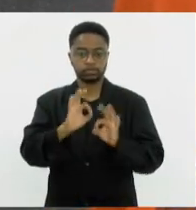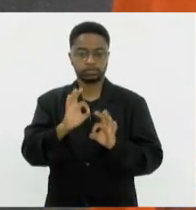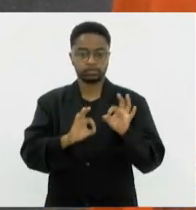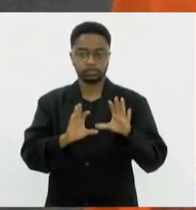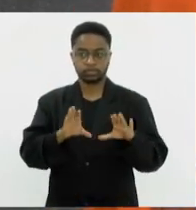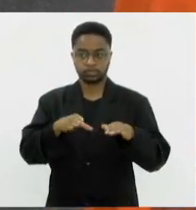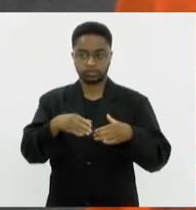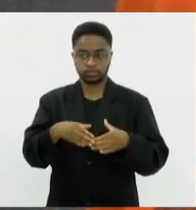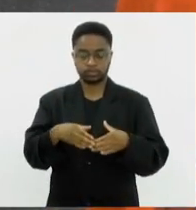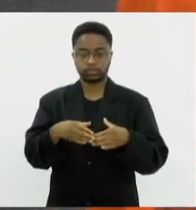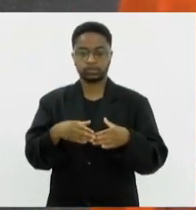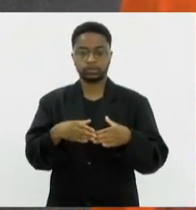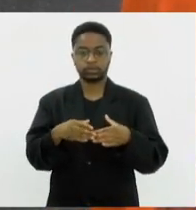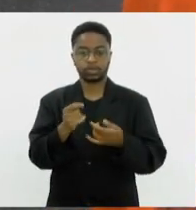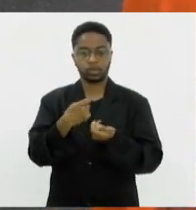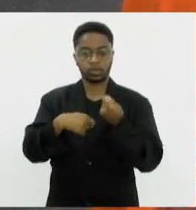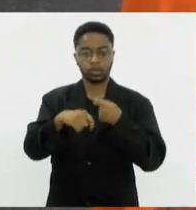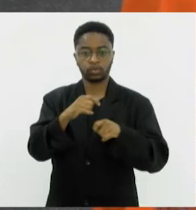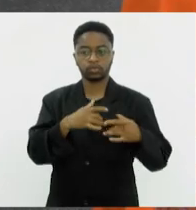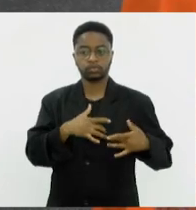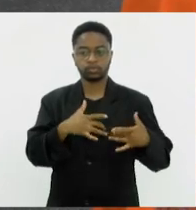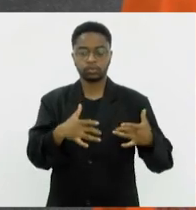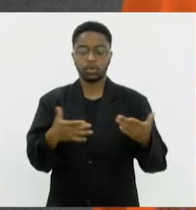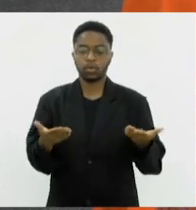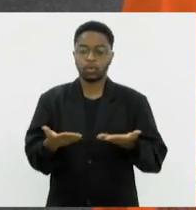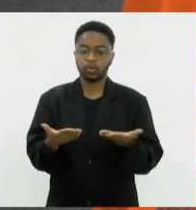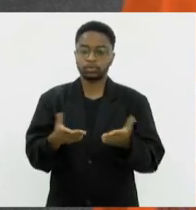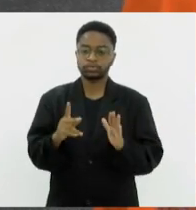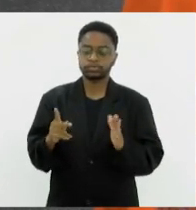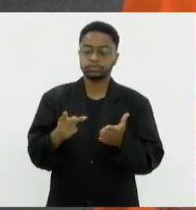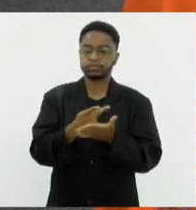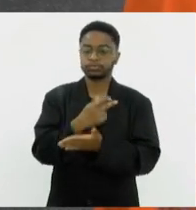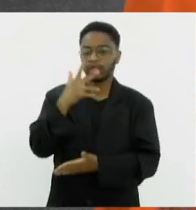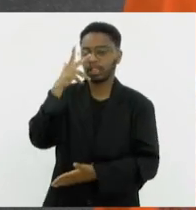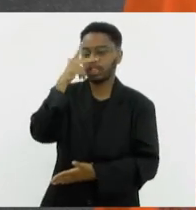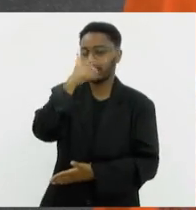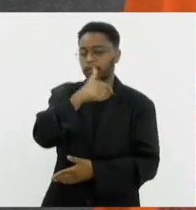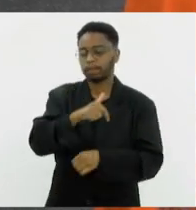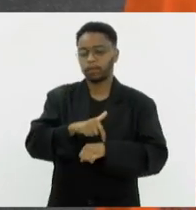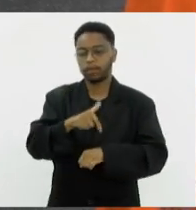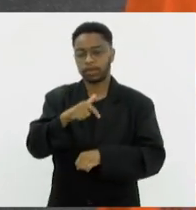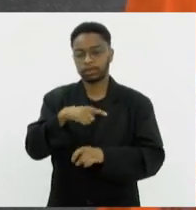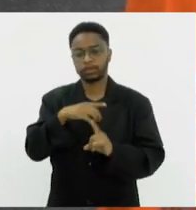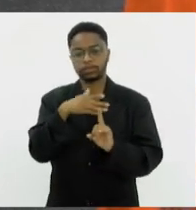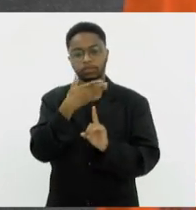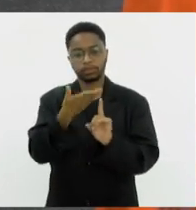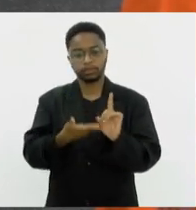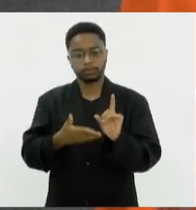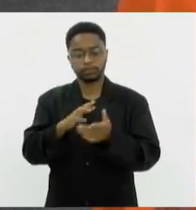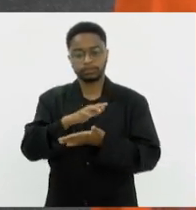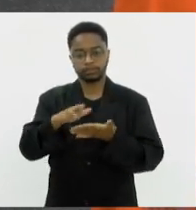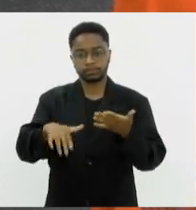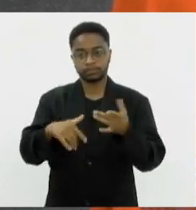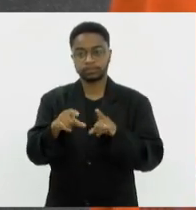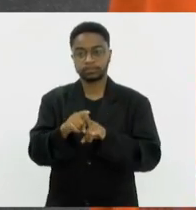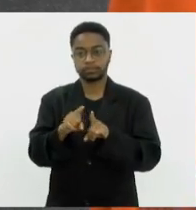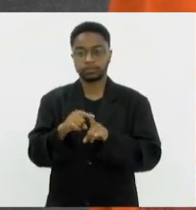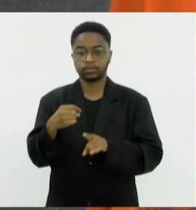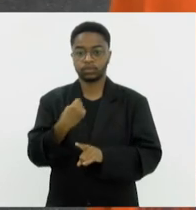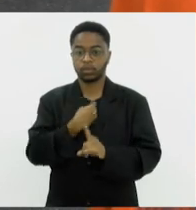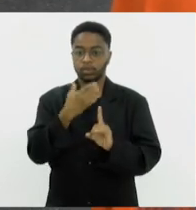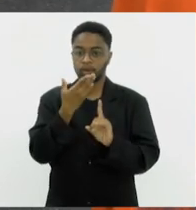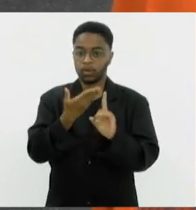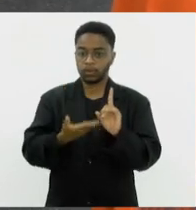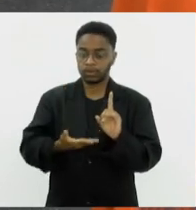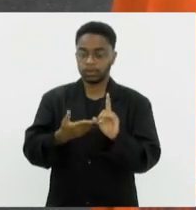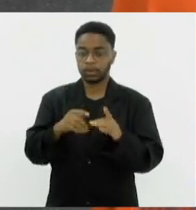Frente de Economia Solidária, realizou hoje esse lindo momento de homenagens. E como a nossa homenagem